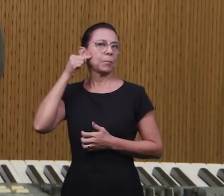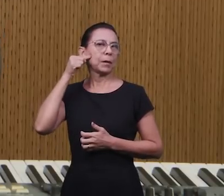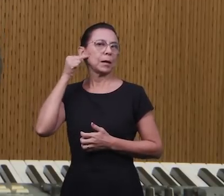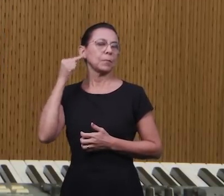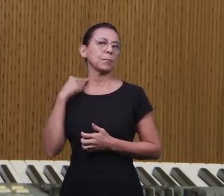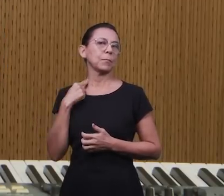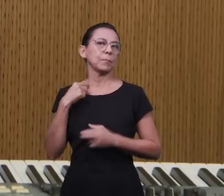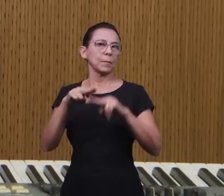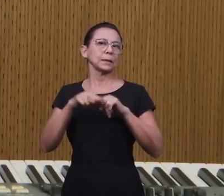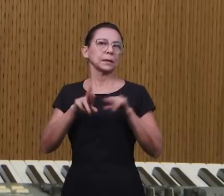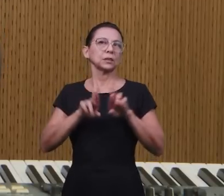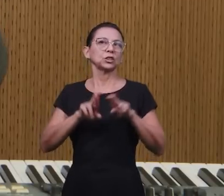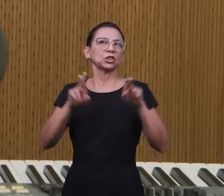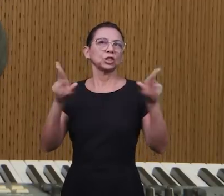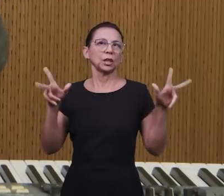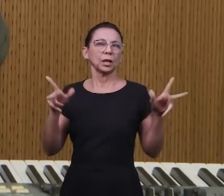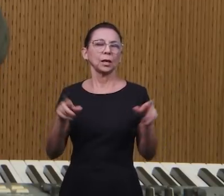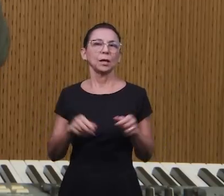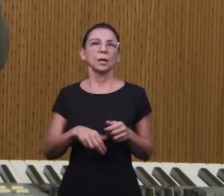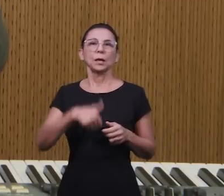outra forma. Primeiro eu fiz.